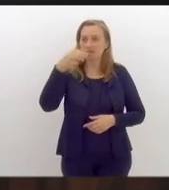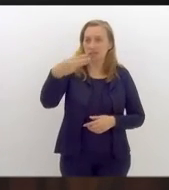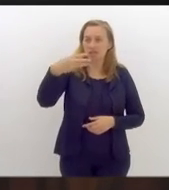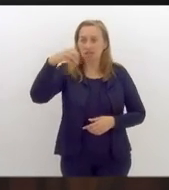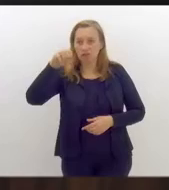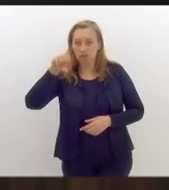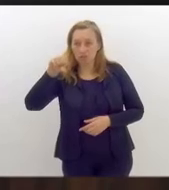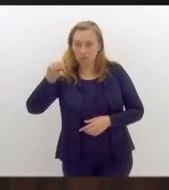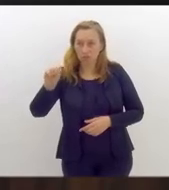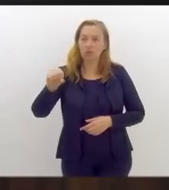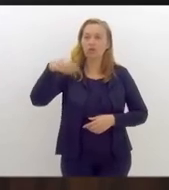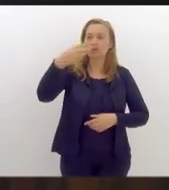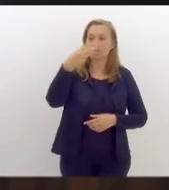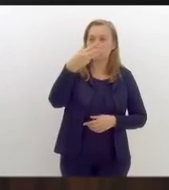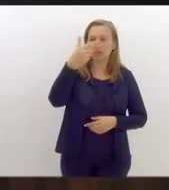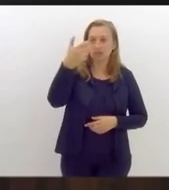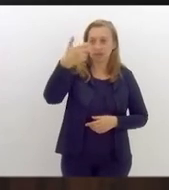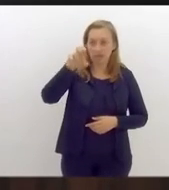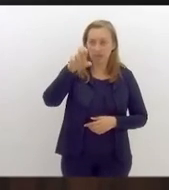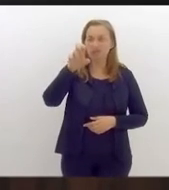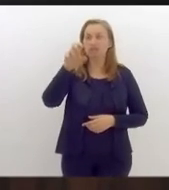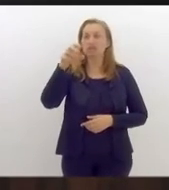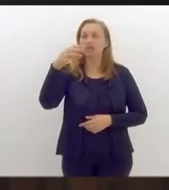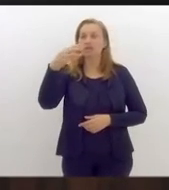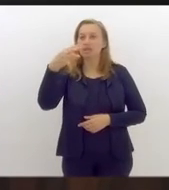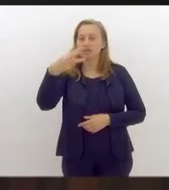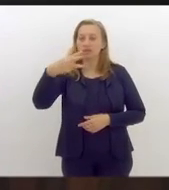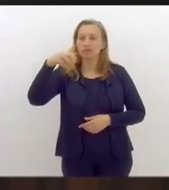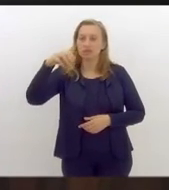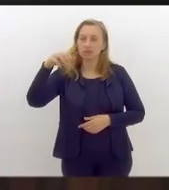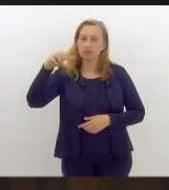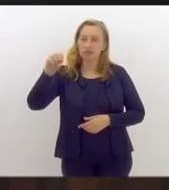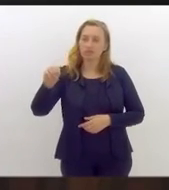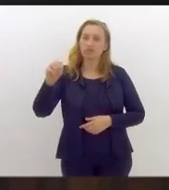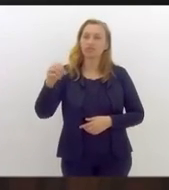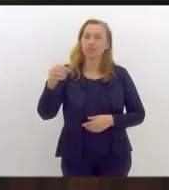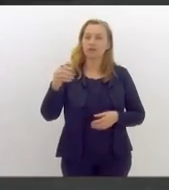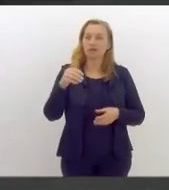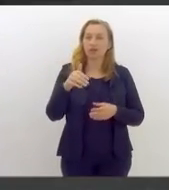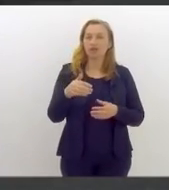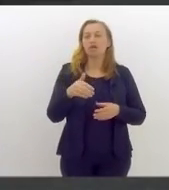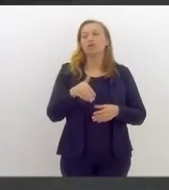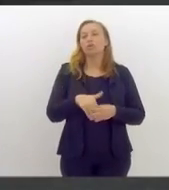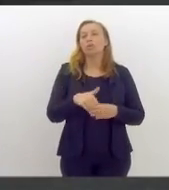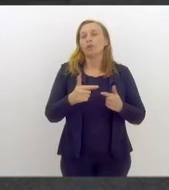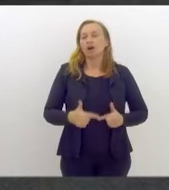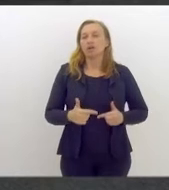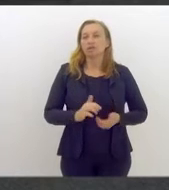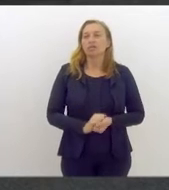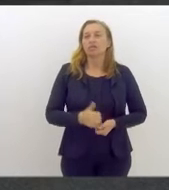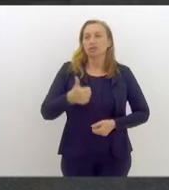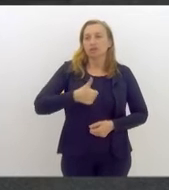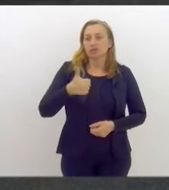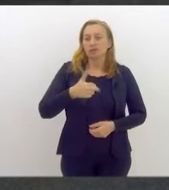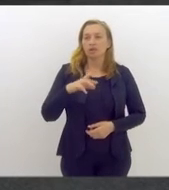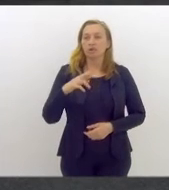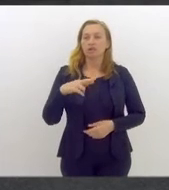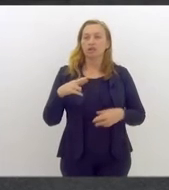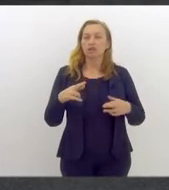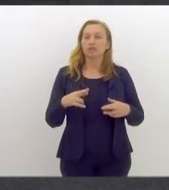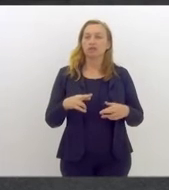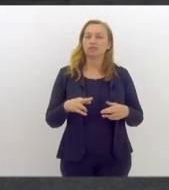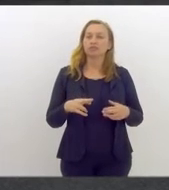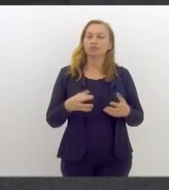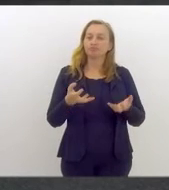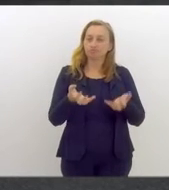1539, contrário, 1540, abstenção. Deputada Marta Rocha. Presidente, em primeiro lugar, eu quero